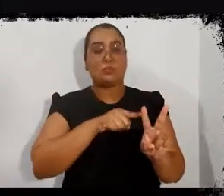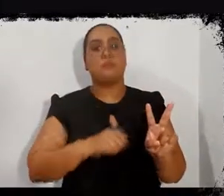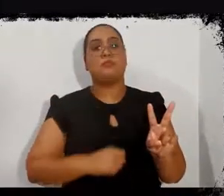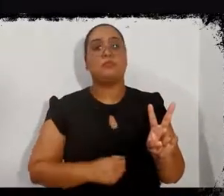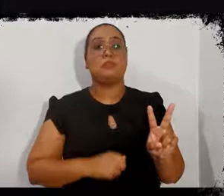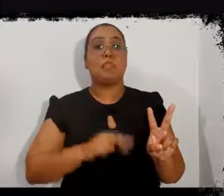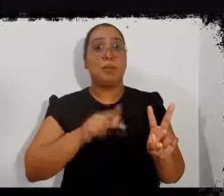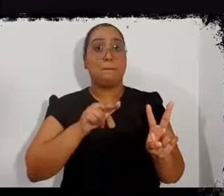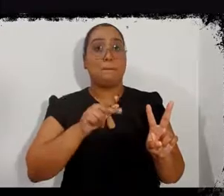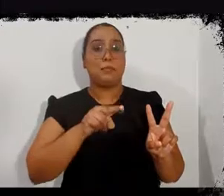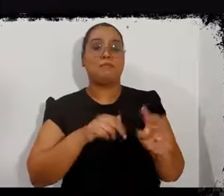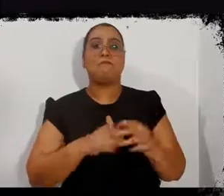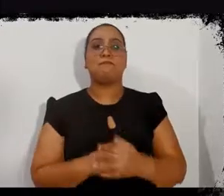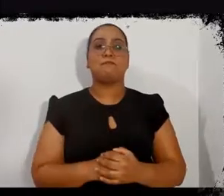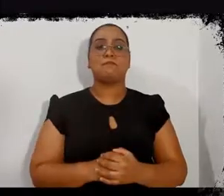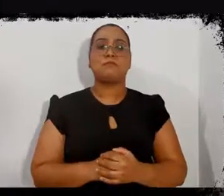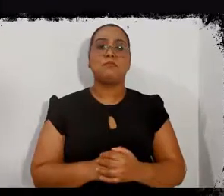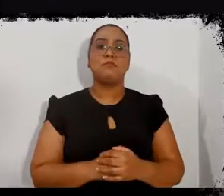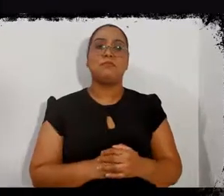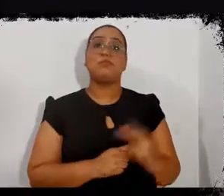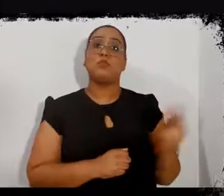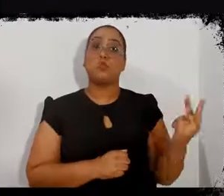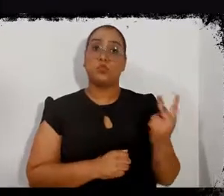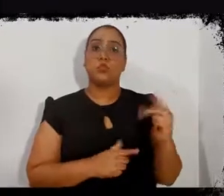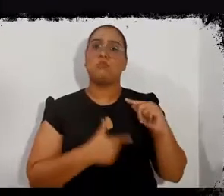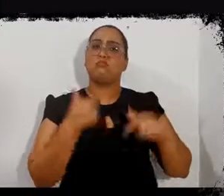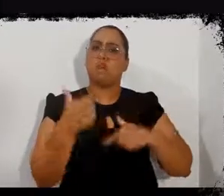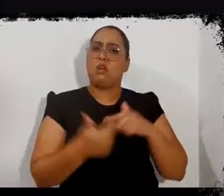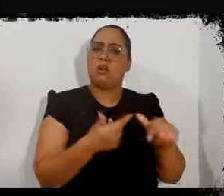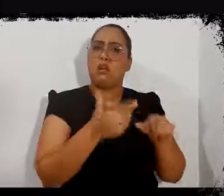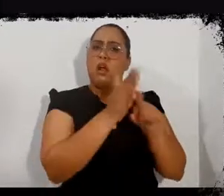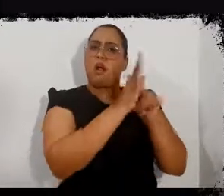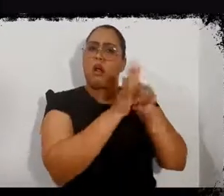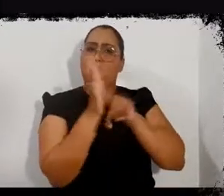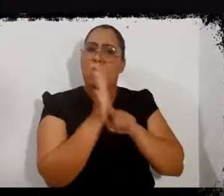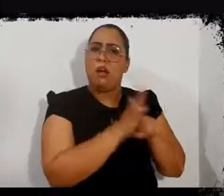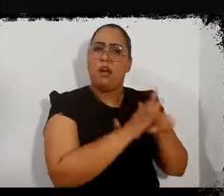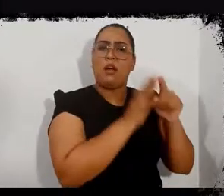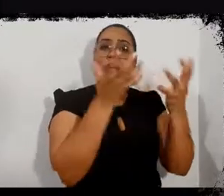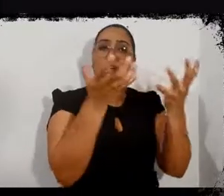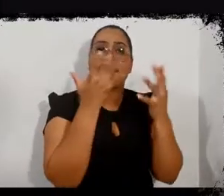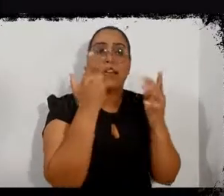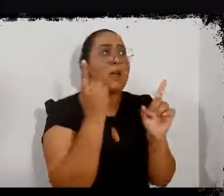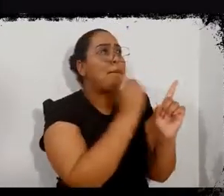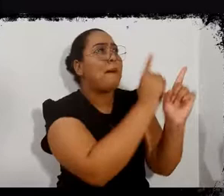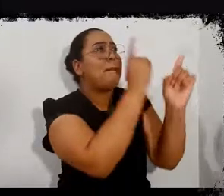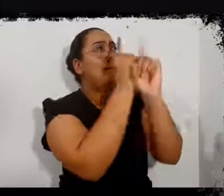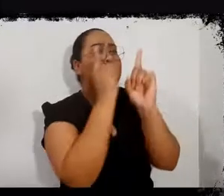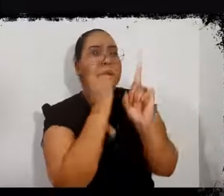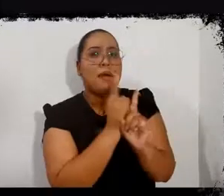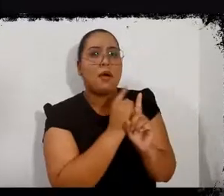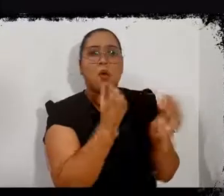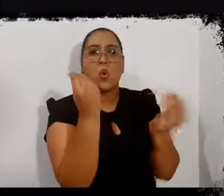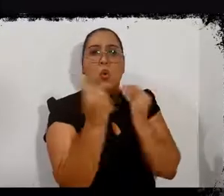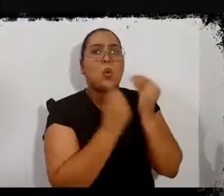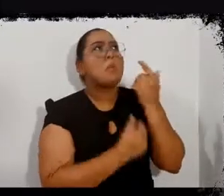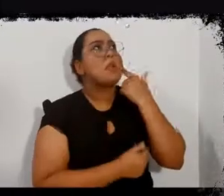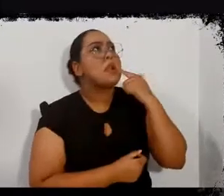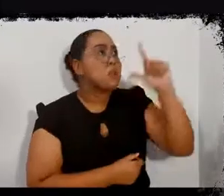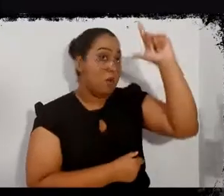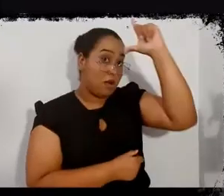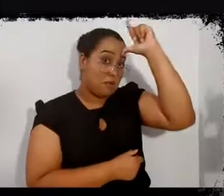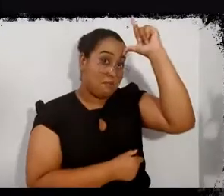Eles trabalhavam na busca de possíveis invariantes da língua alemã